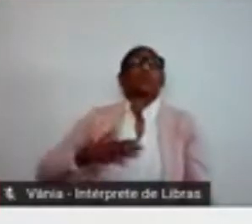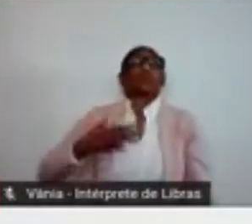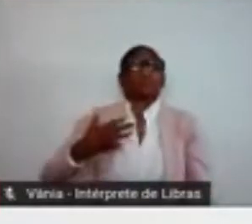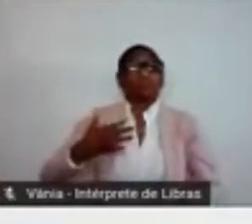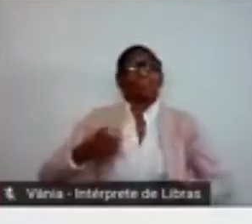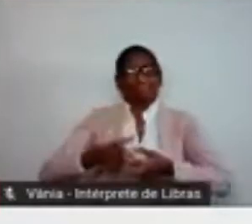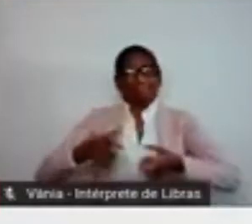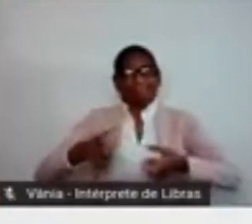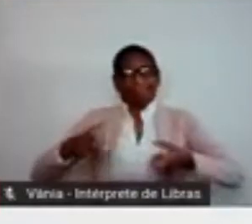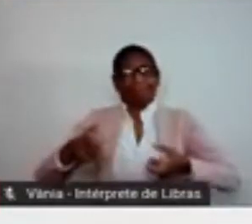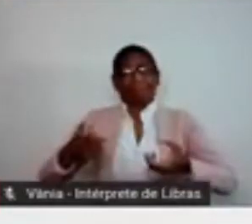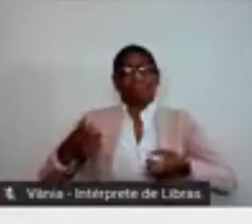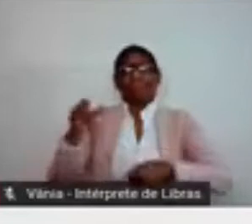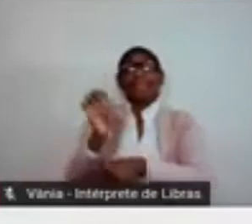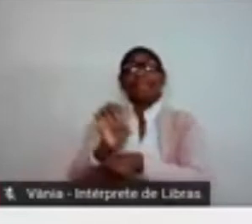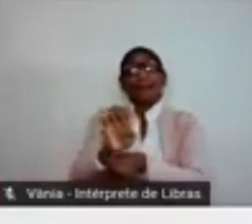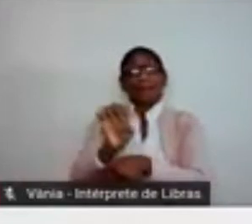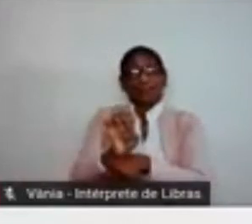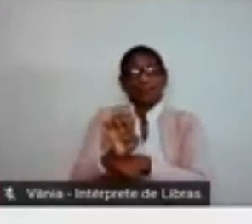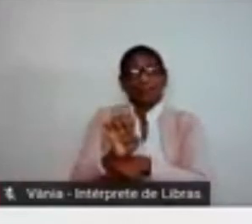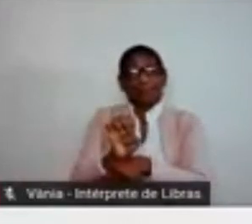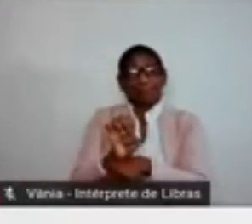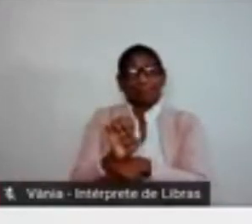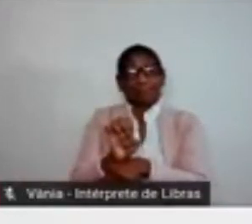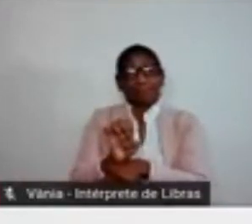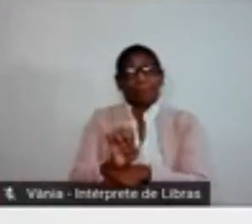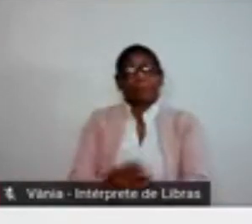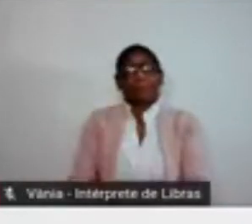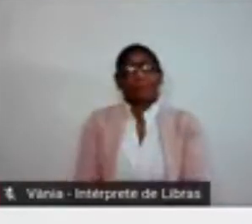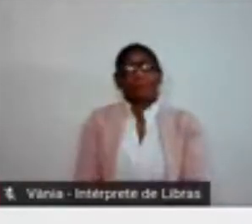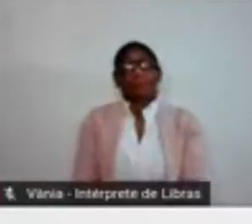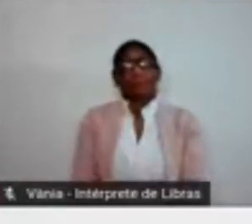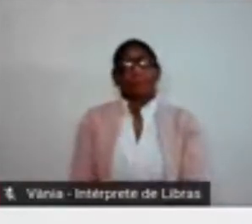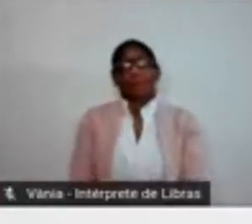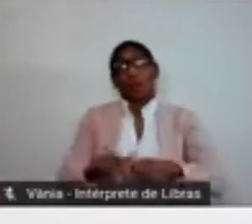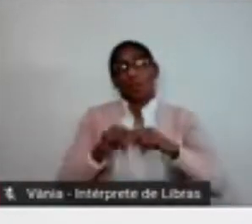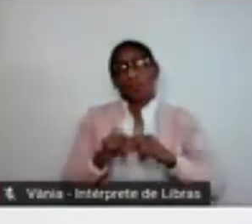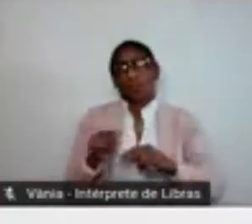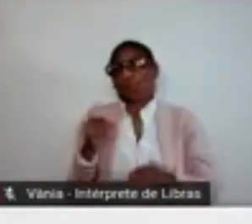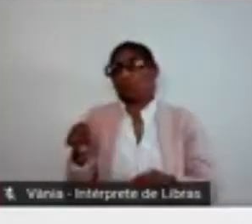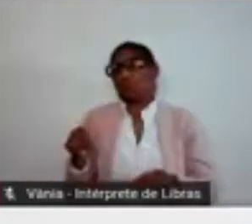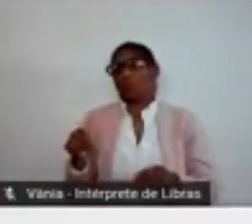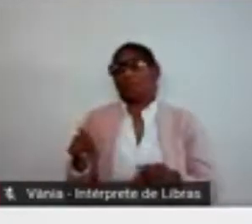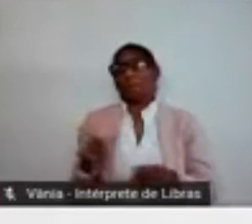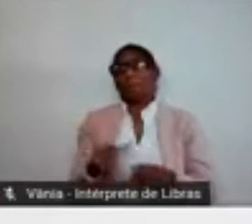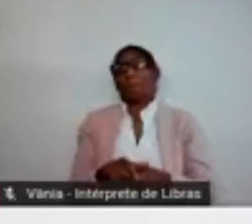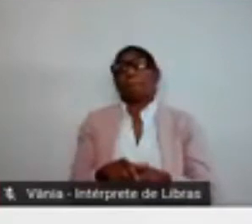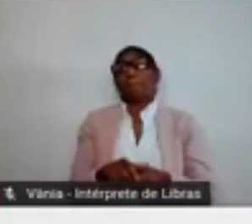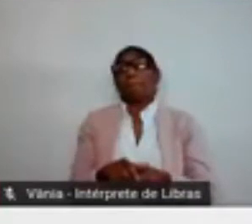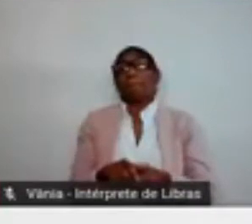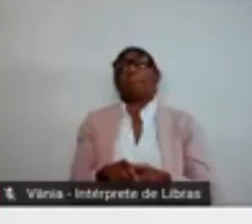expansão do estado. E por isso não houve aumento de leitos, seja porque menos leitos ficaram